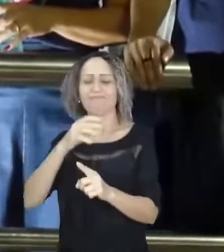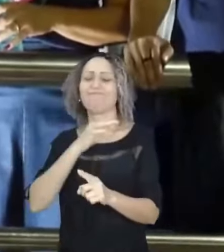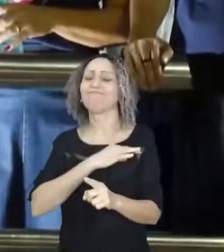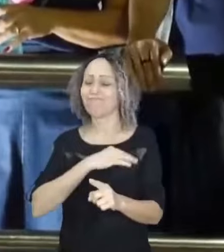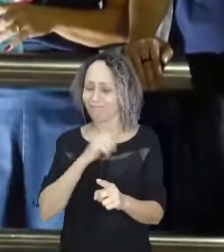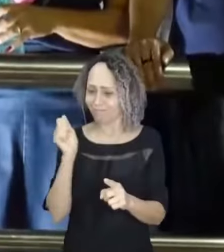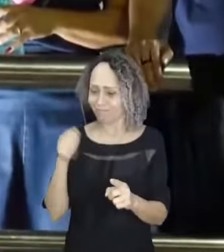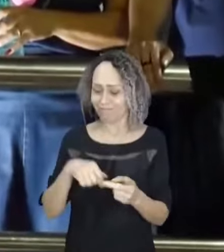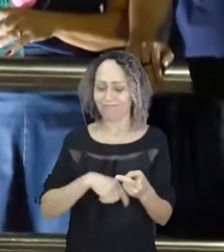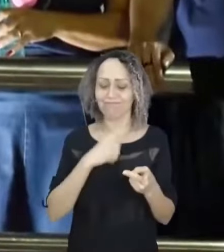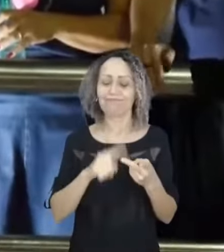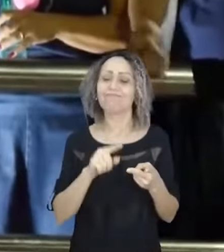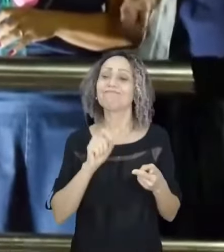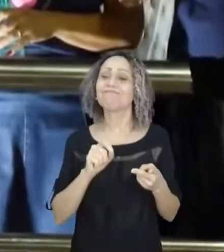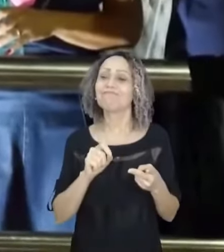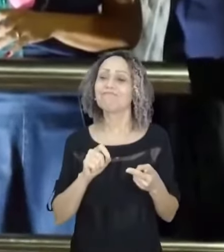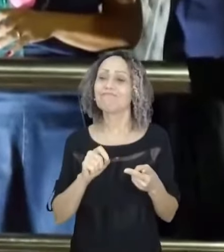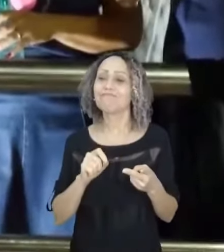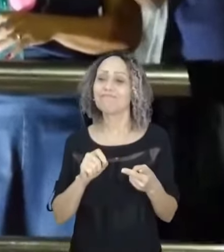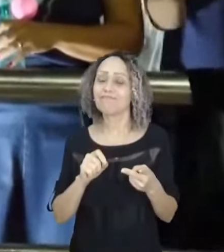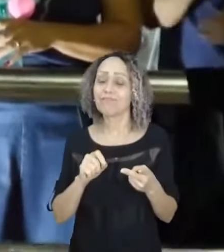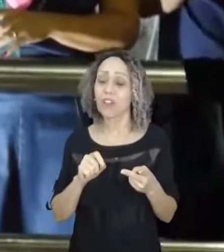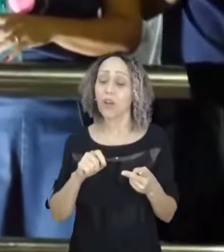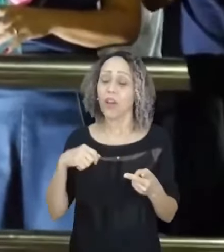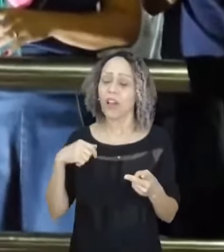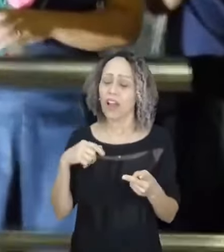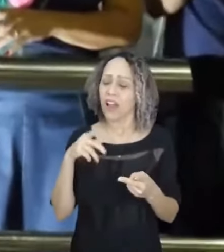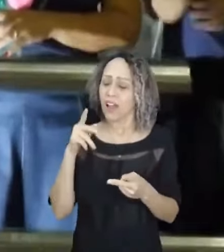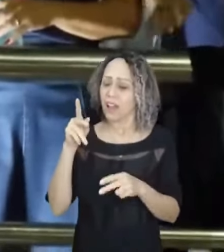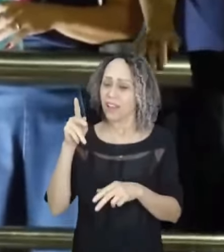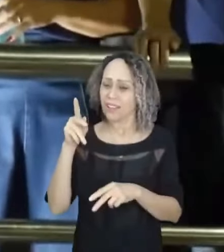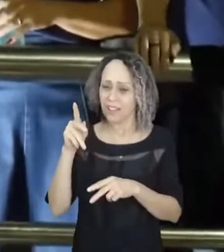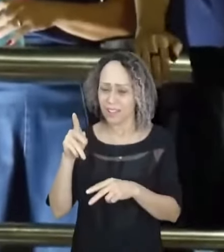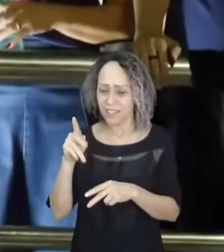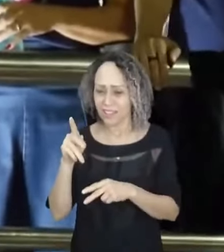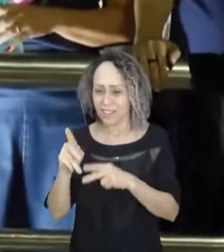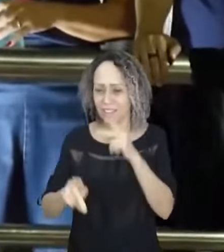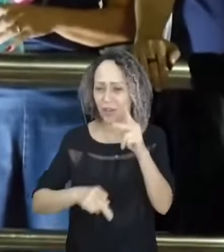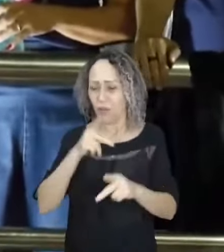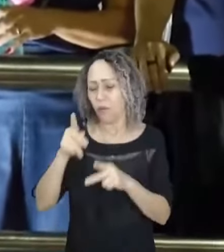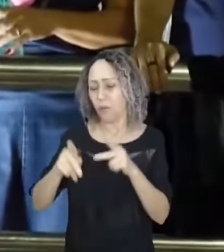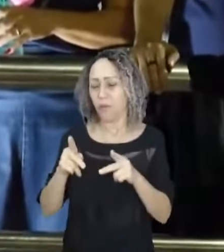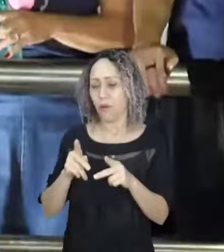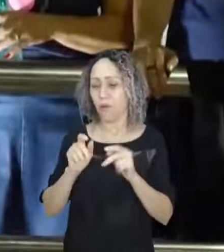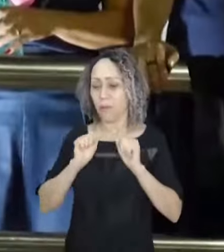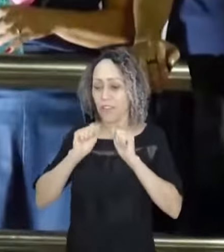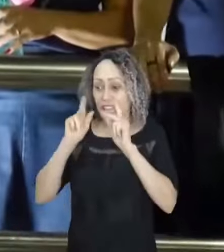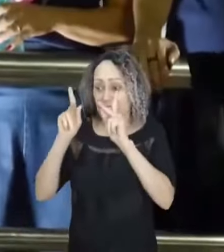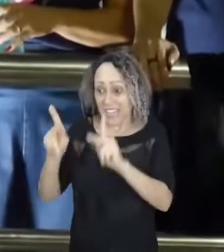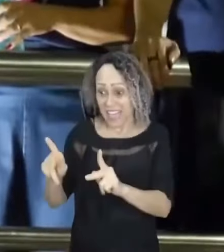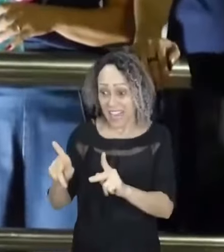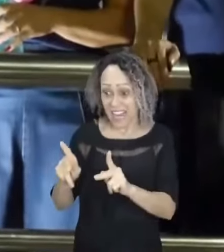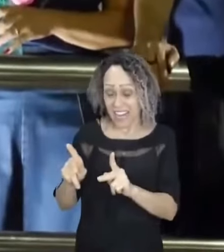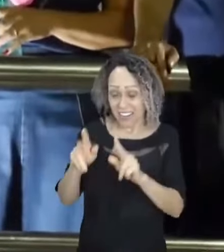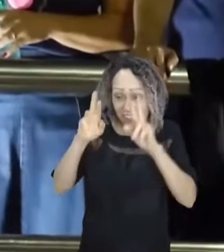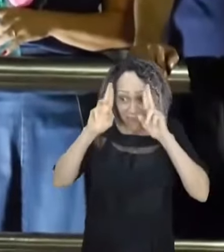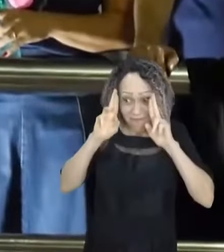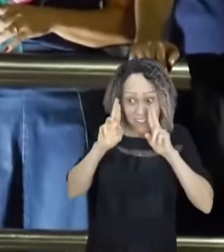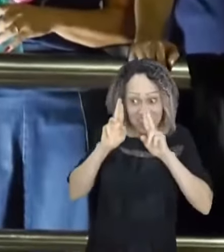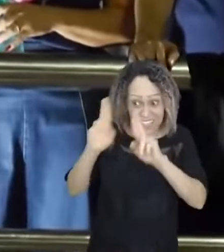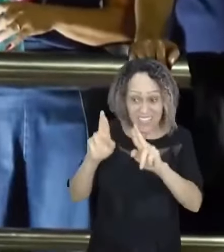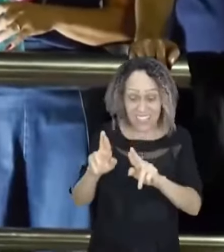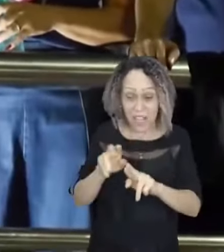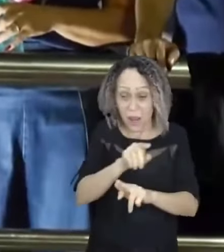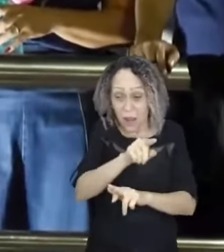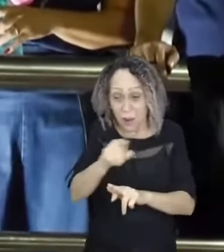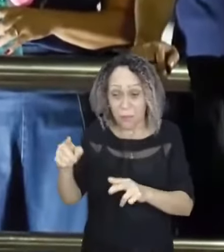A segunda coisa é que o nosso aposentado vai ser tratado com respeito pelo que ele fez pelo país quando